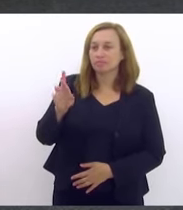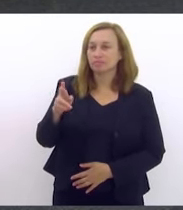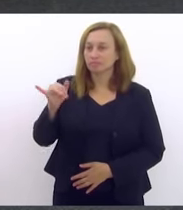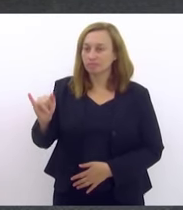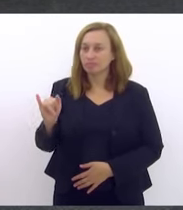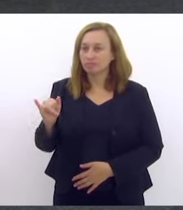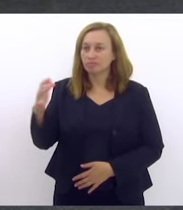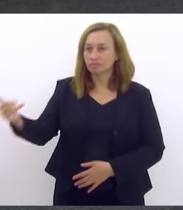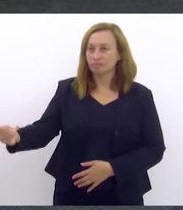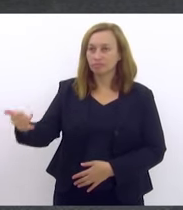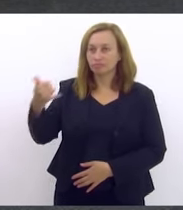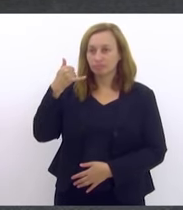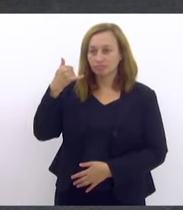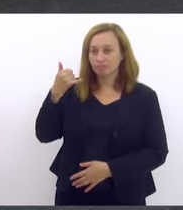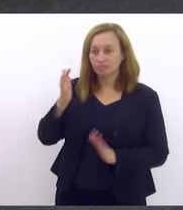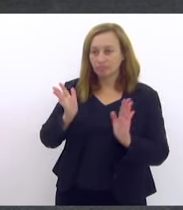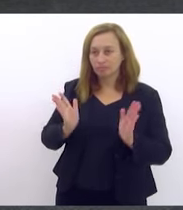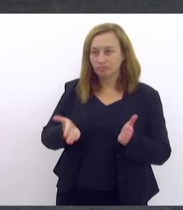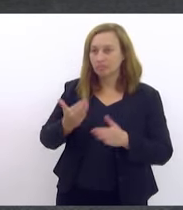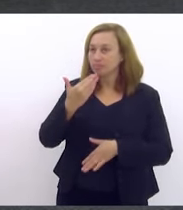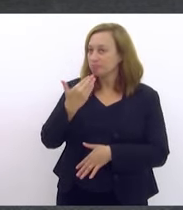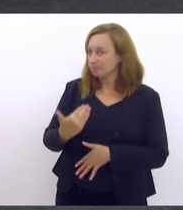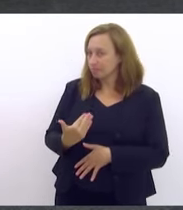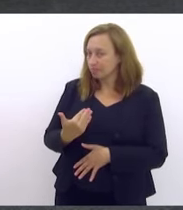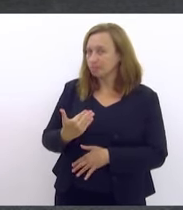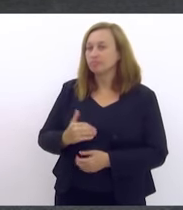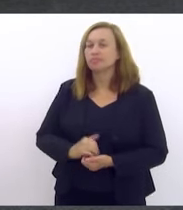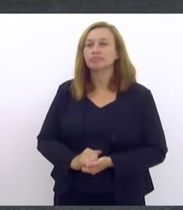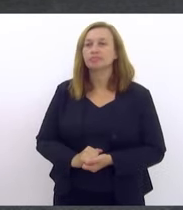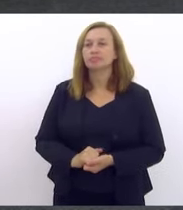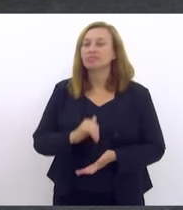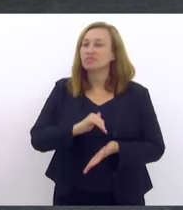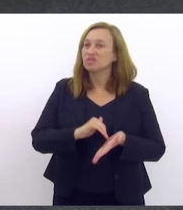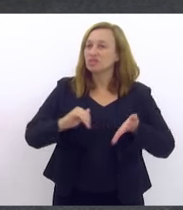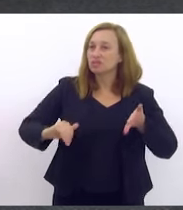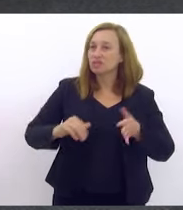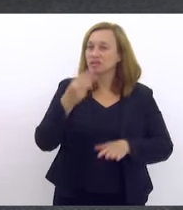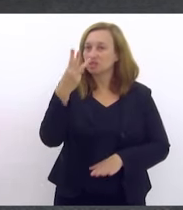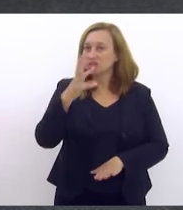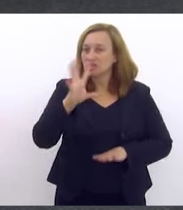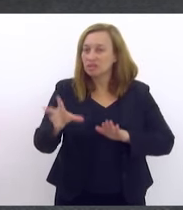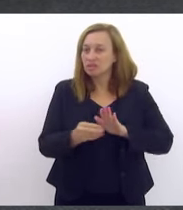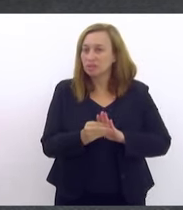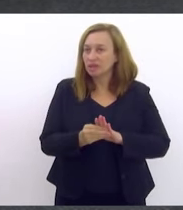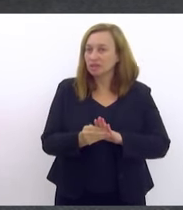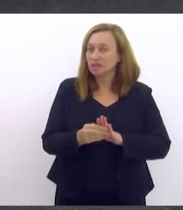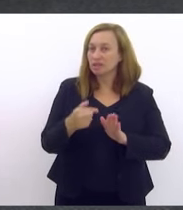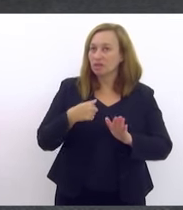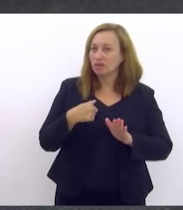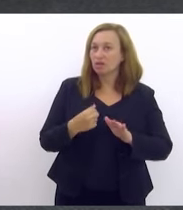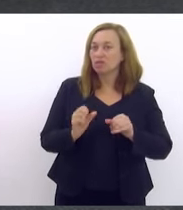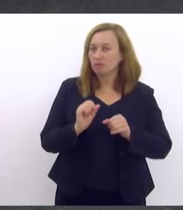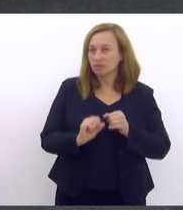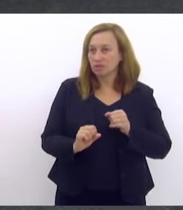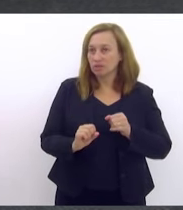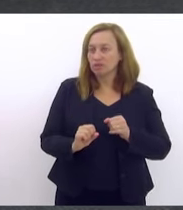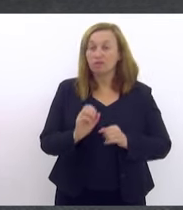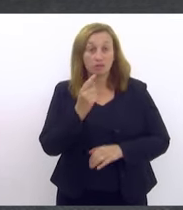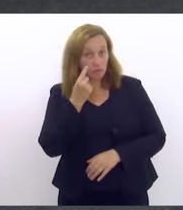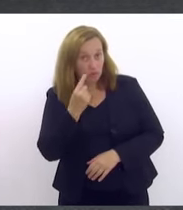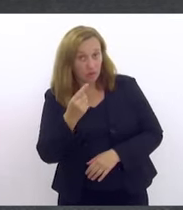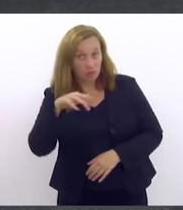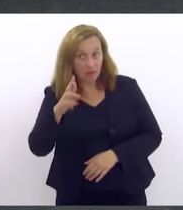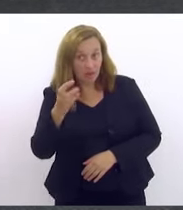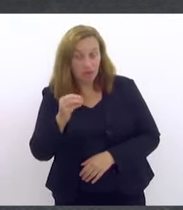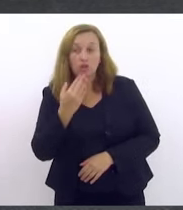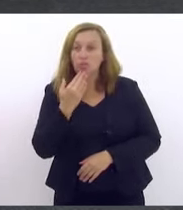de me telefonar pedindo-me que retirasse as três emendas que fiz. Viu, Marquinhos?